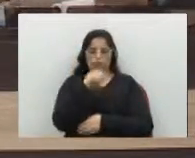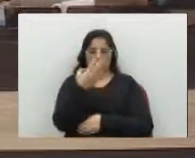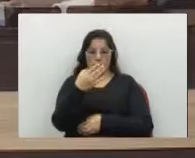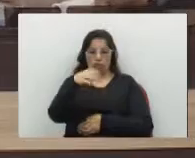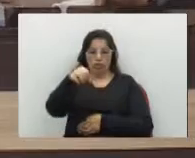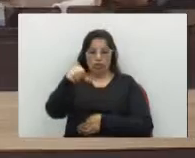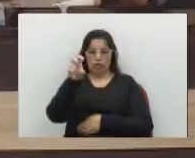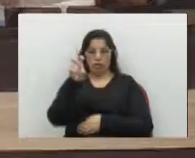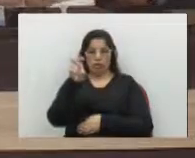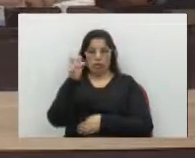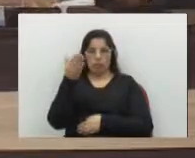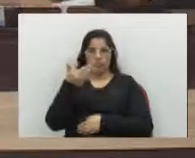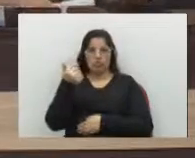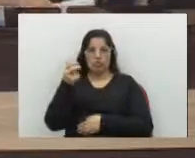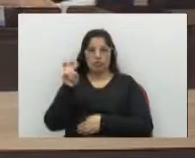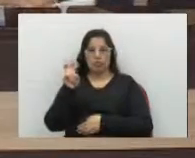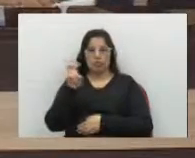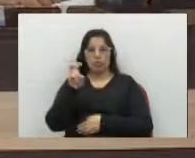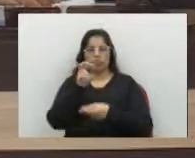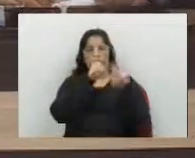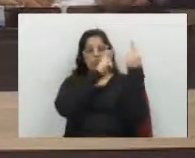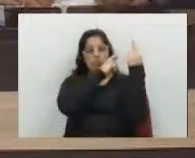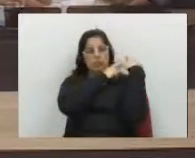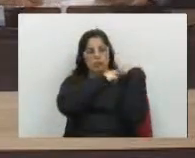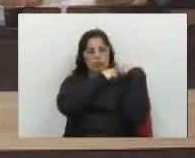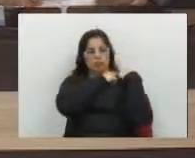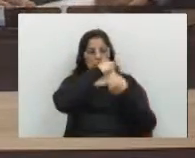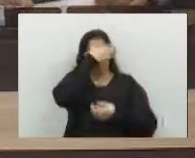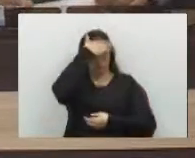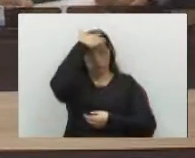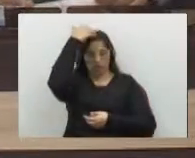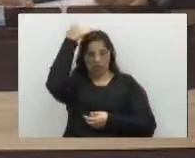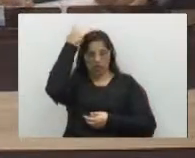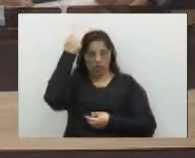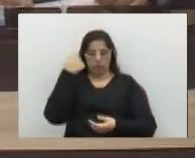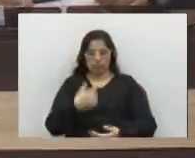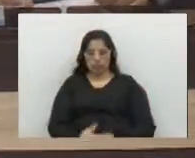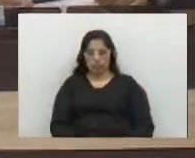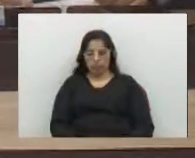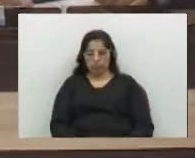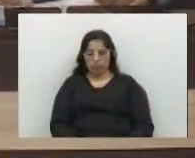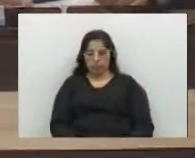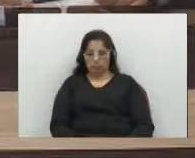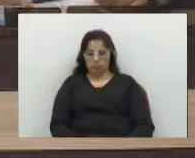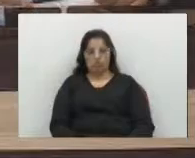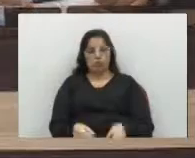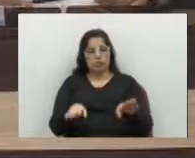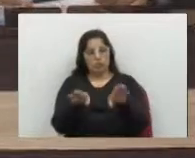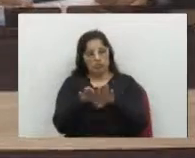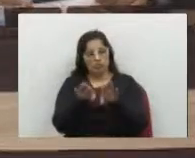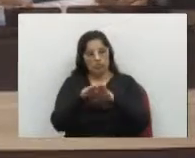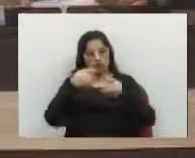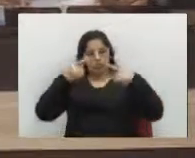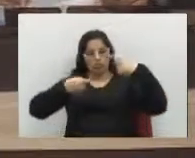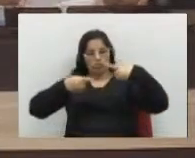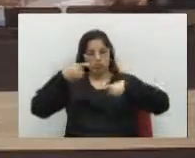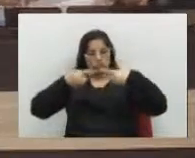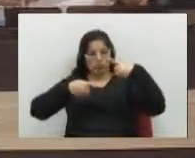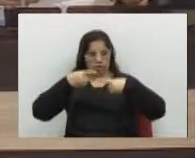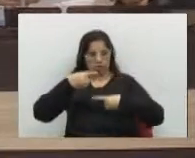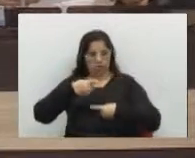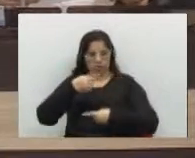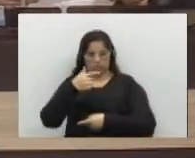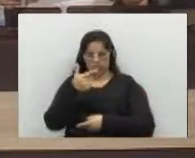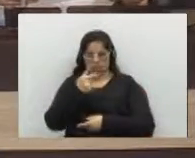495/2015, autor, vereador Toninho Franco. Requerimento 495 do vereador Toninho Franco está em discussão. Não havendo quem